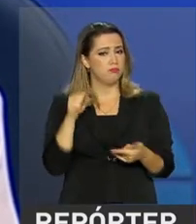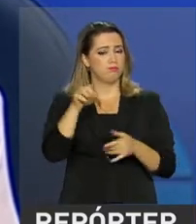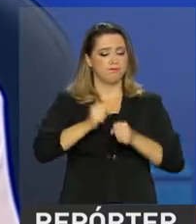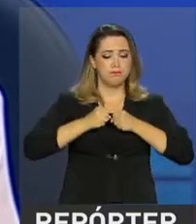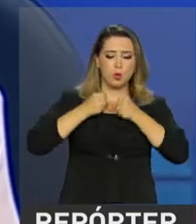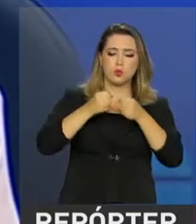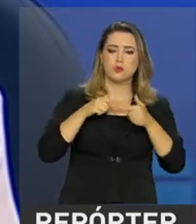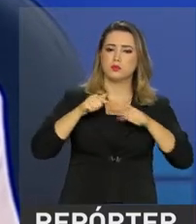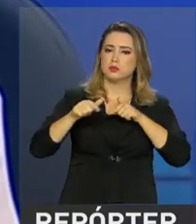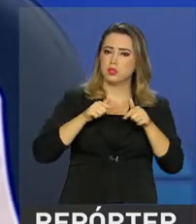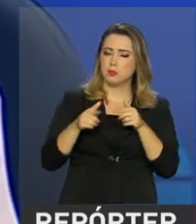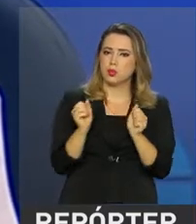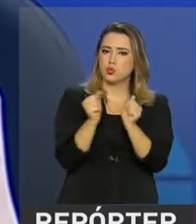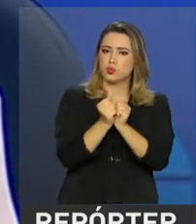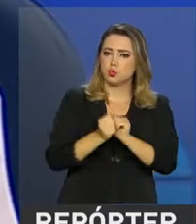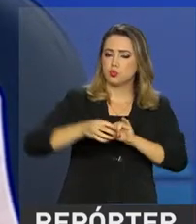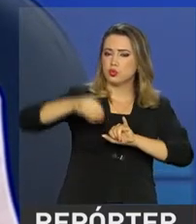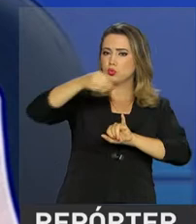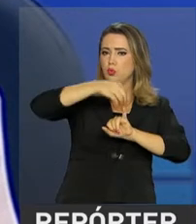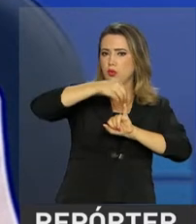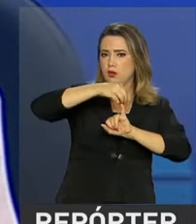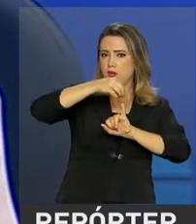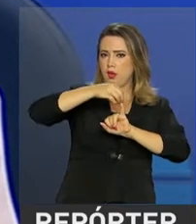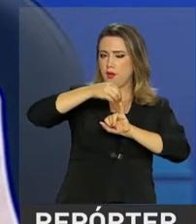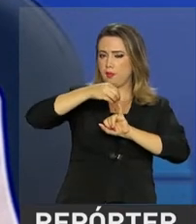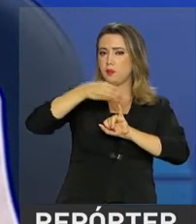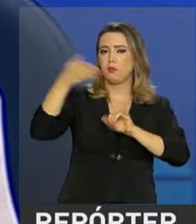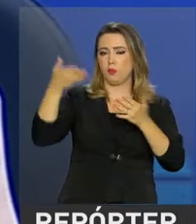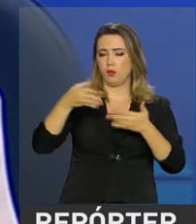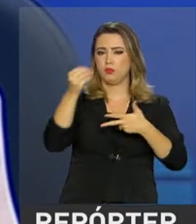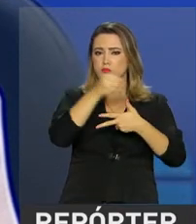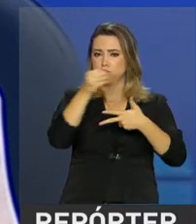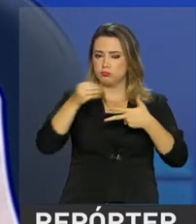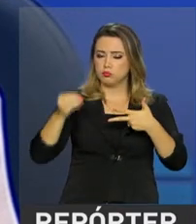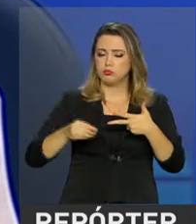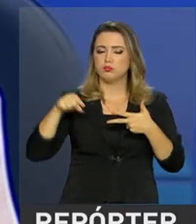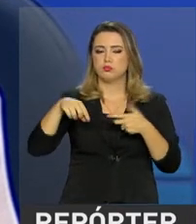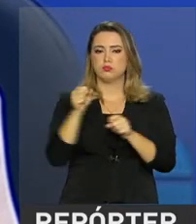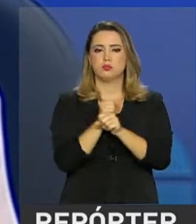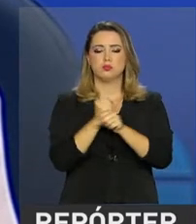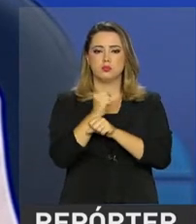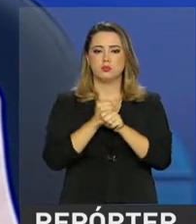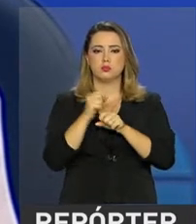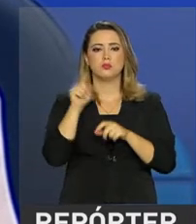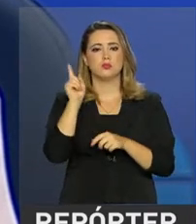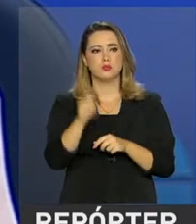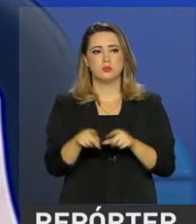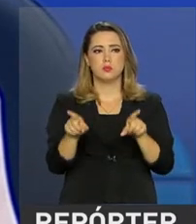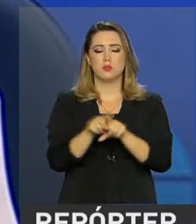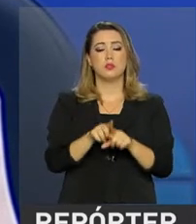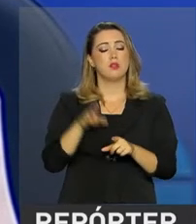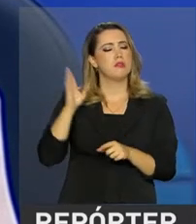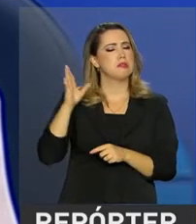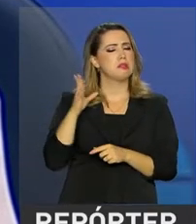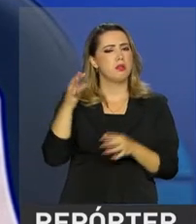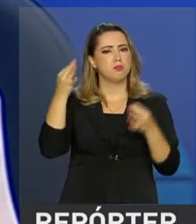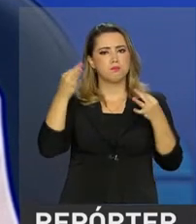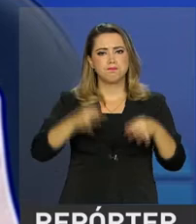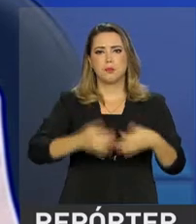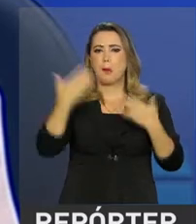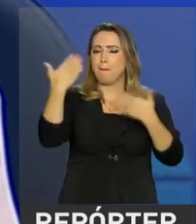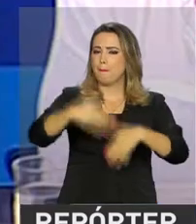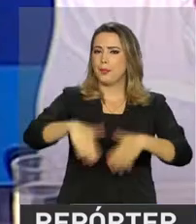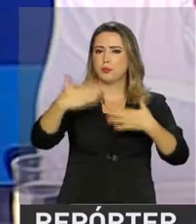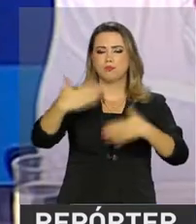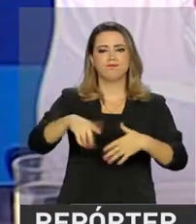competentíssima atuação do INEP na aplicação do Enem 2017. Foi uma aplicação que eu